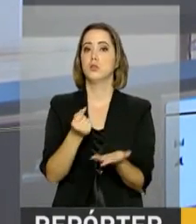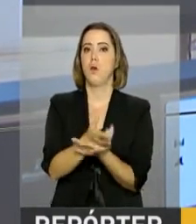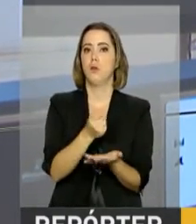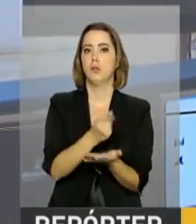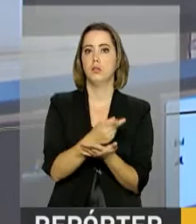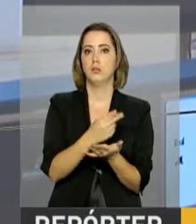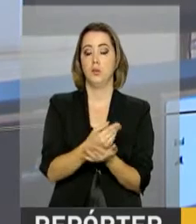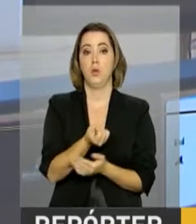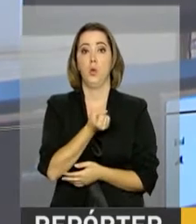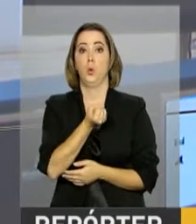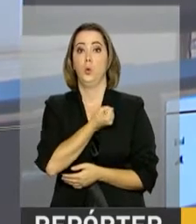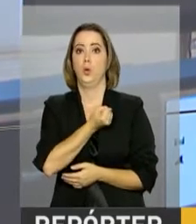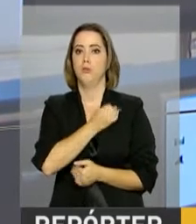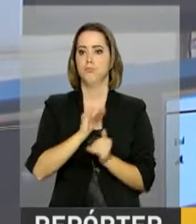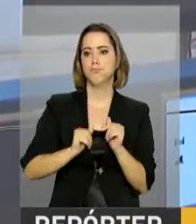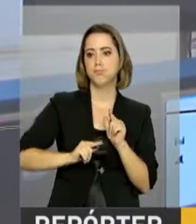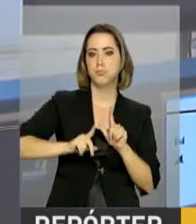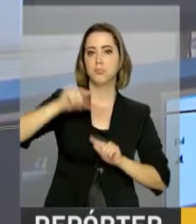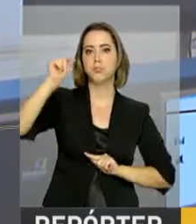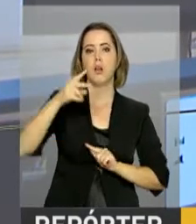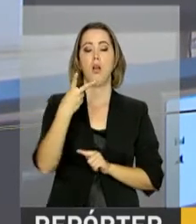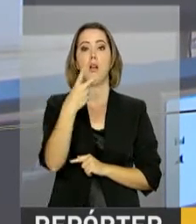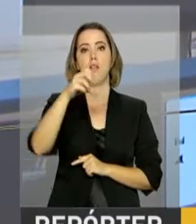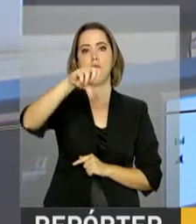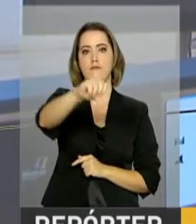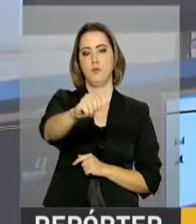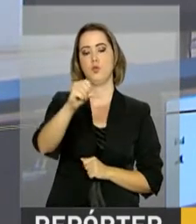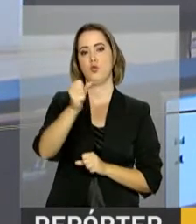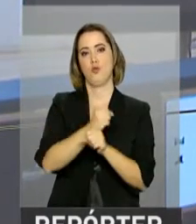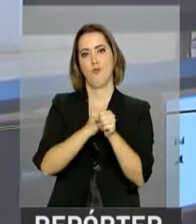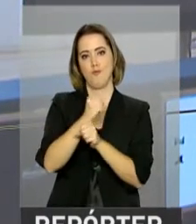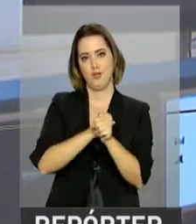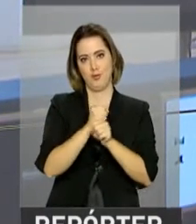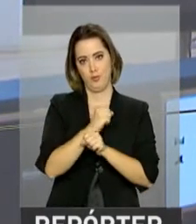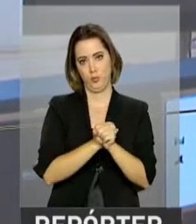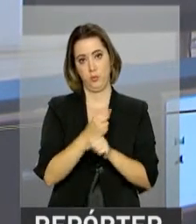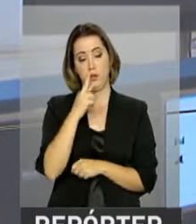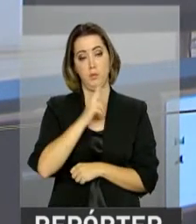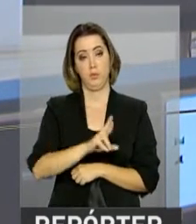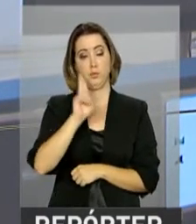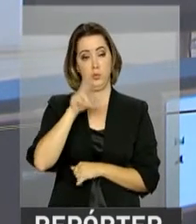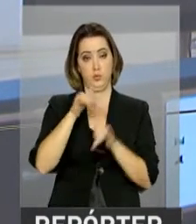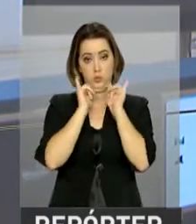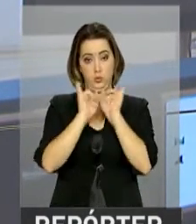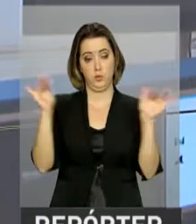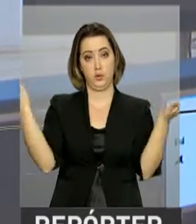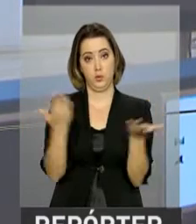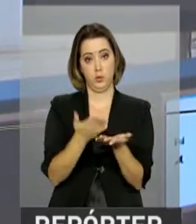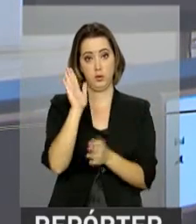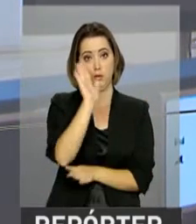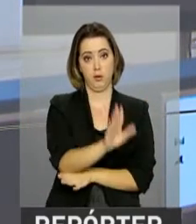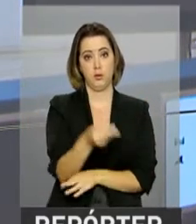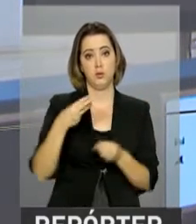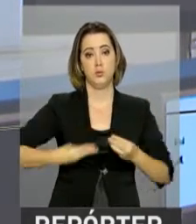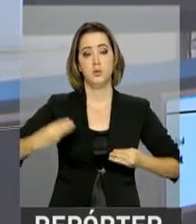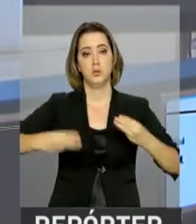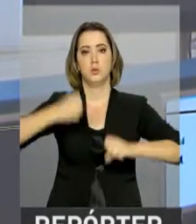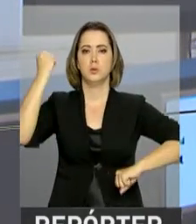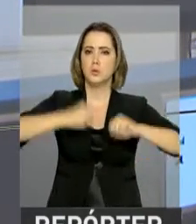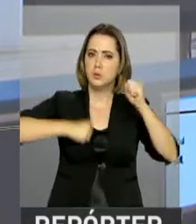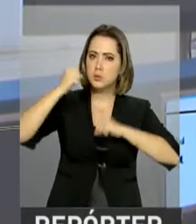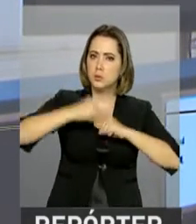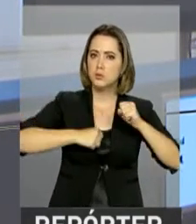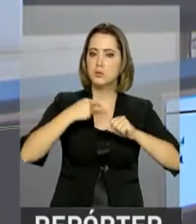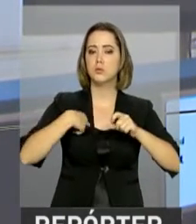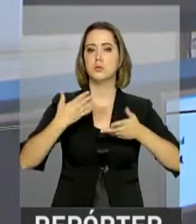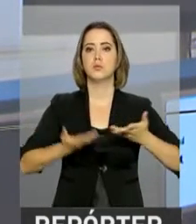o maior saldo para o mês de fevereiro em 29 anos o resultado foi divulgado nesta tarde pelo ministério da indústria e